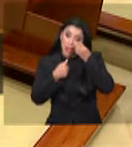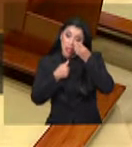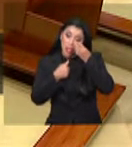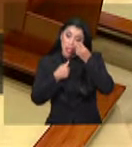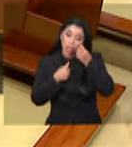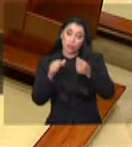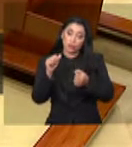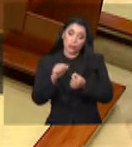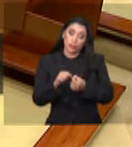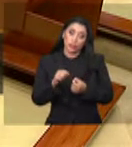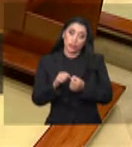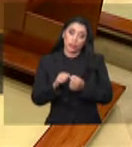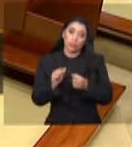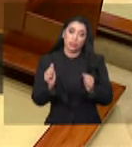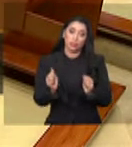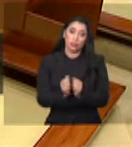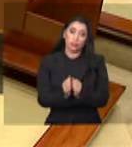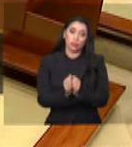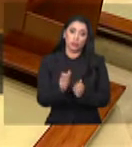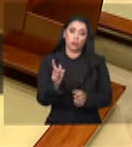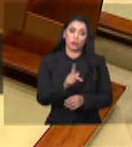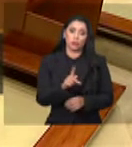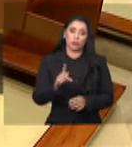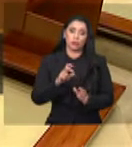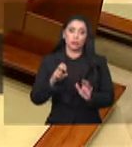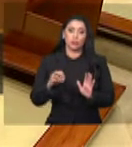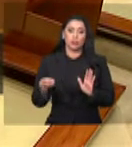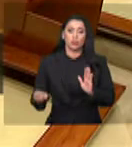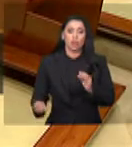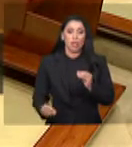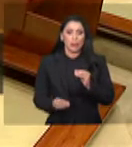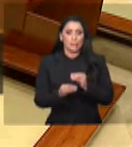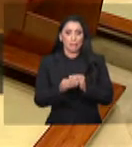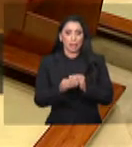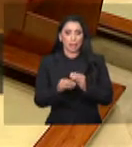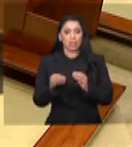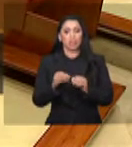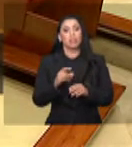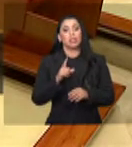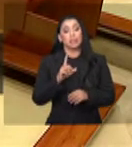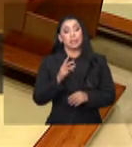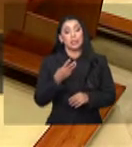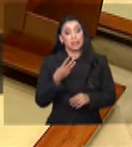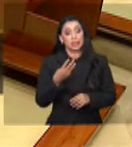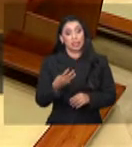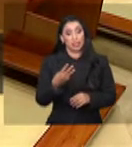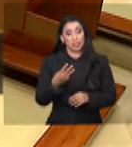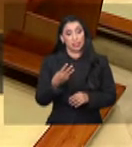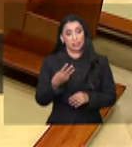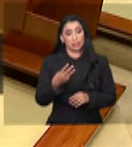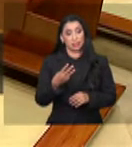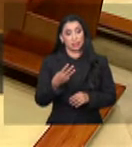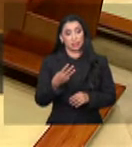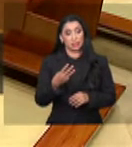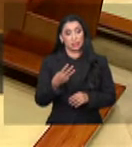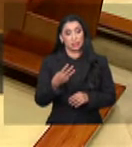juntamente com a pessoa Iris Gandra a emenda que resultou na emenda 3 da